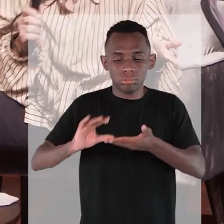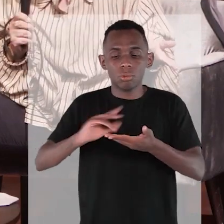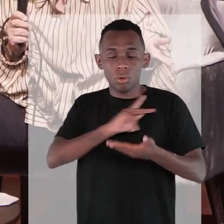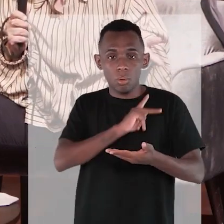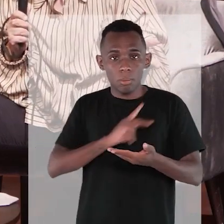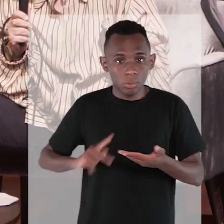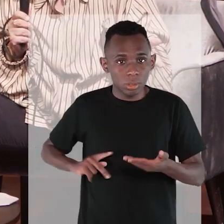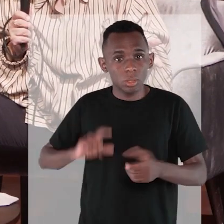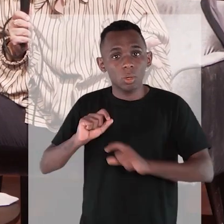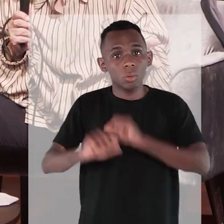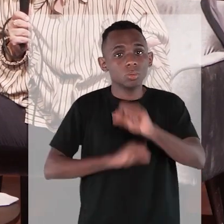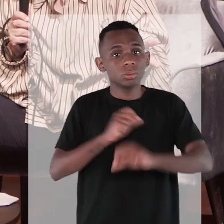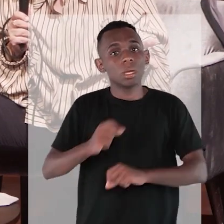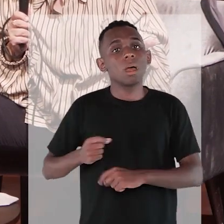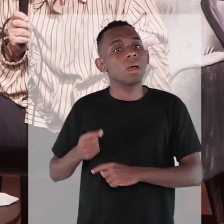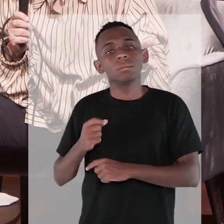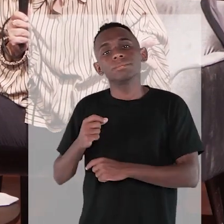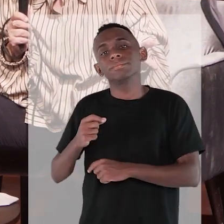para arma,